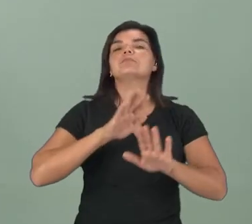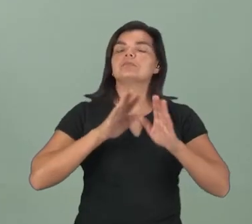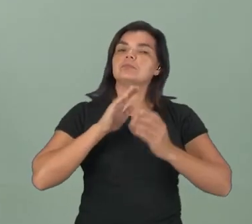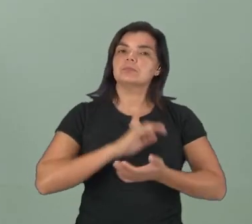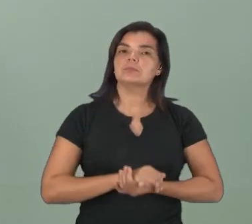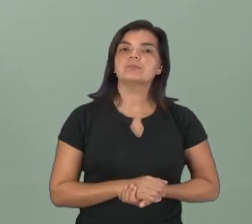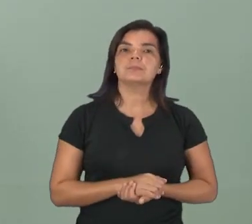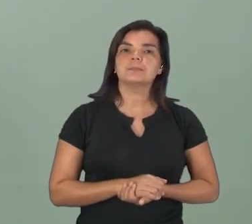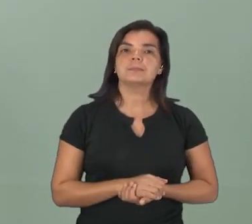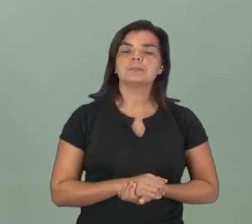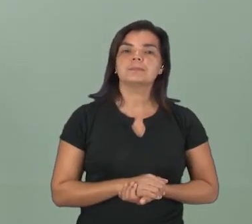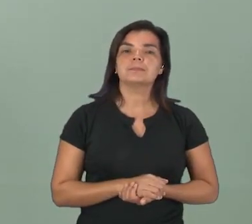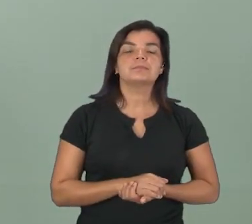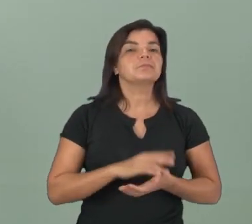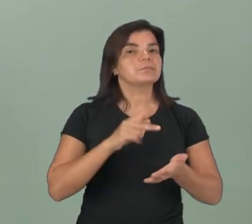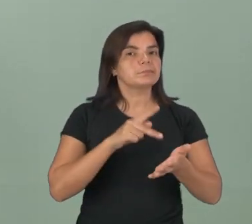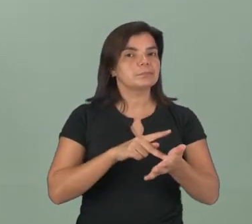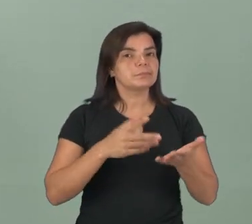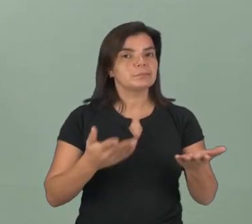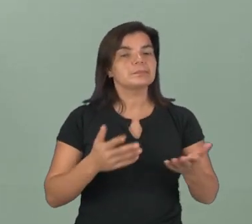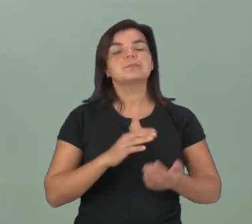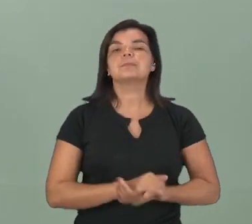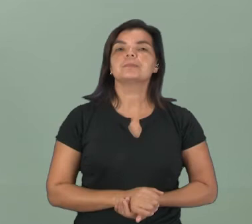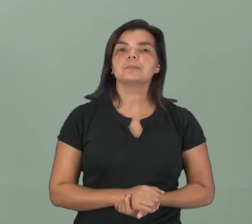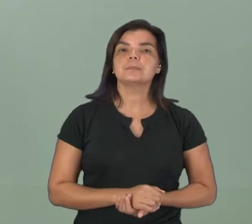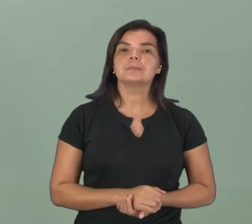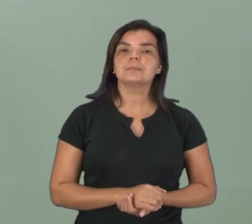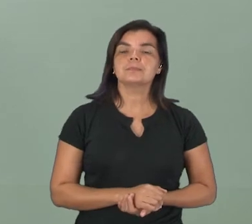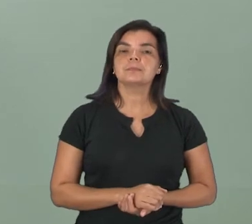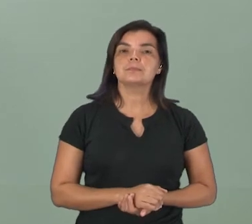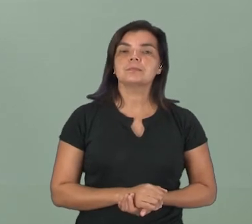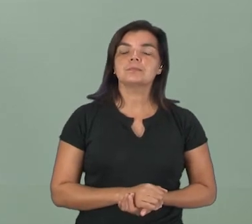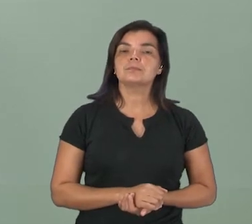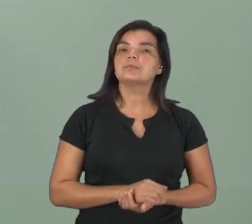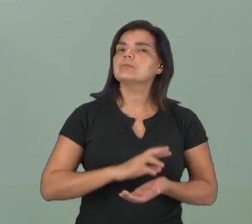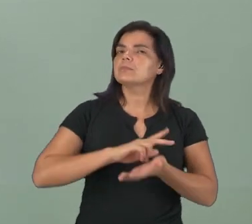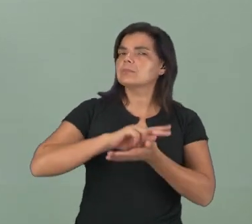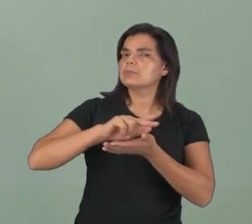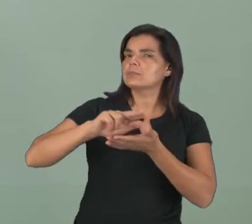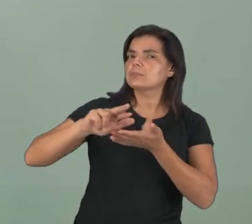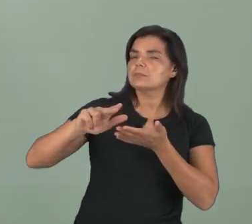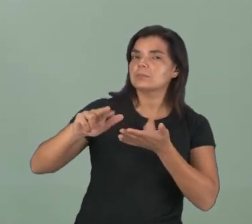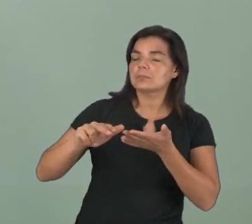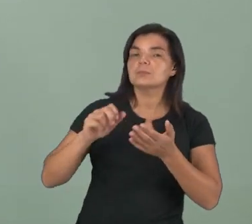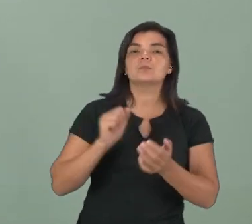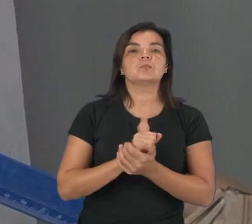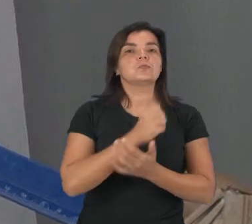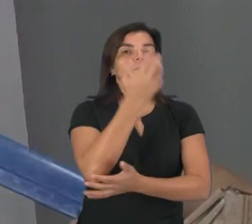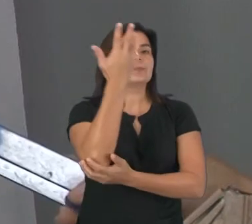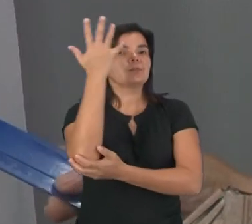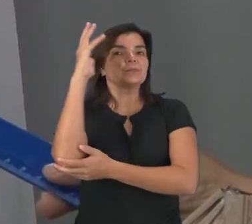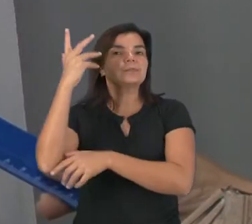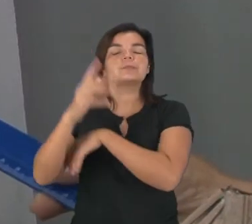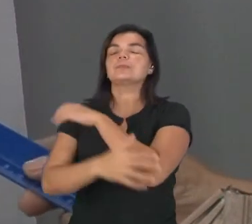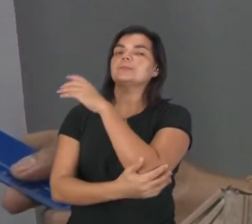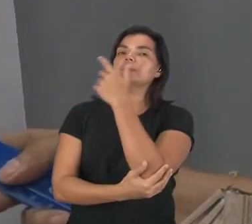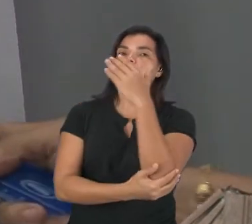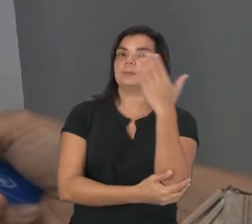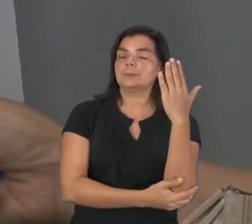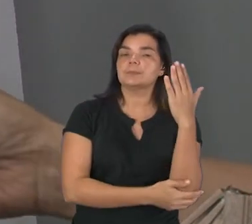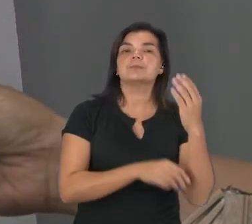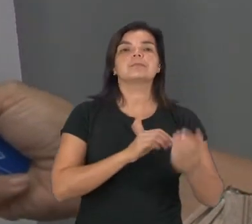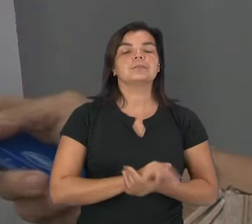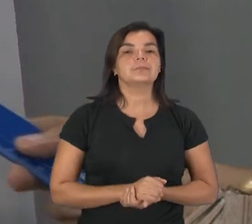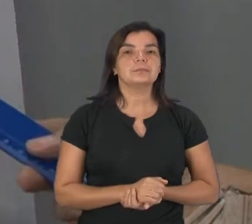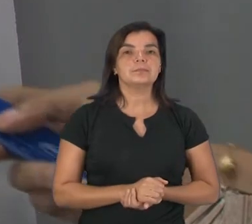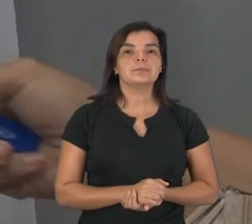muito deserto, não é mesmo? Então, ela passou por diversas árvores,